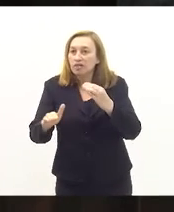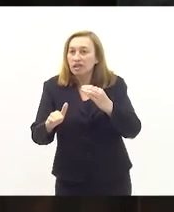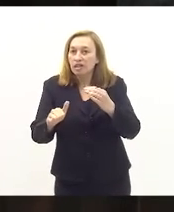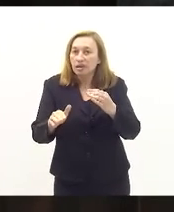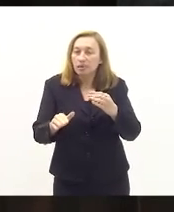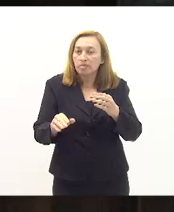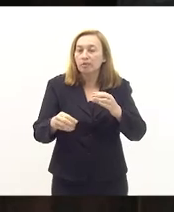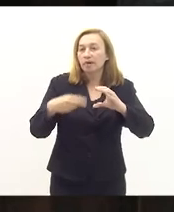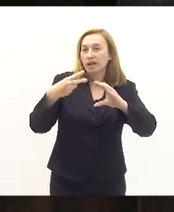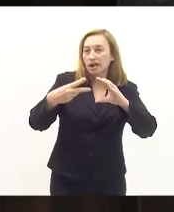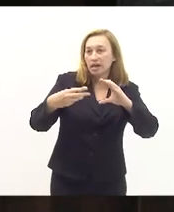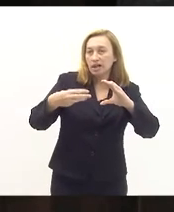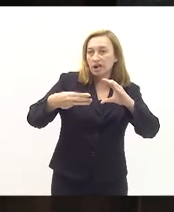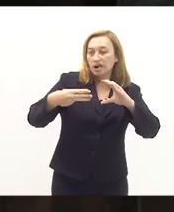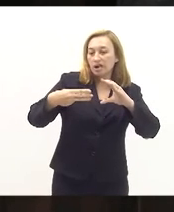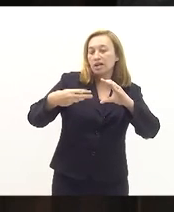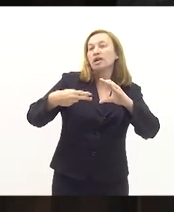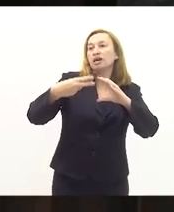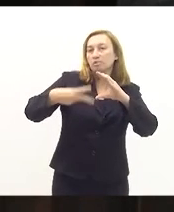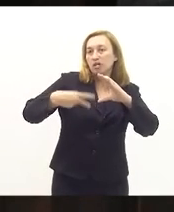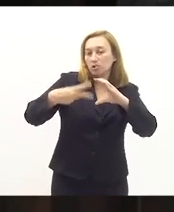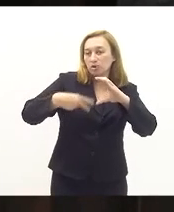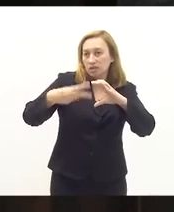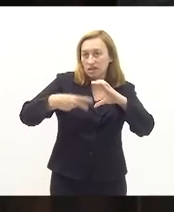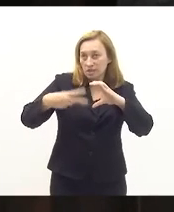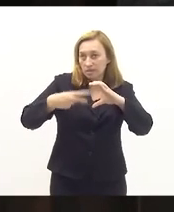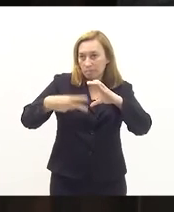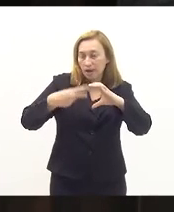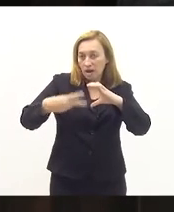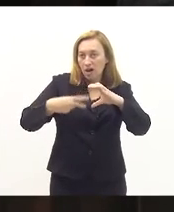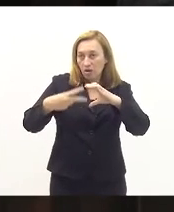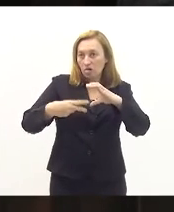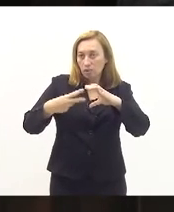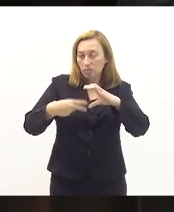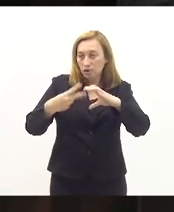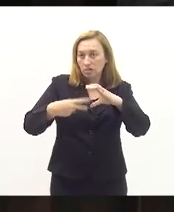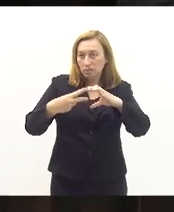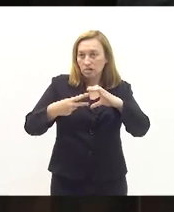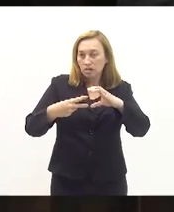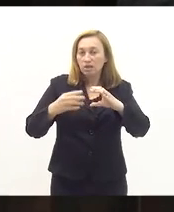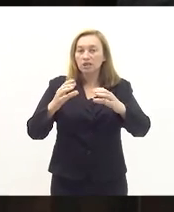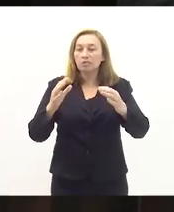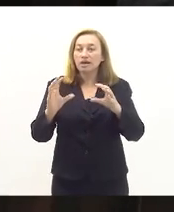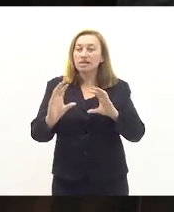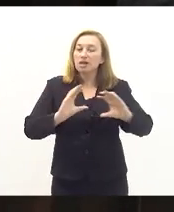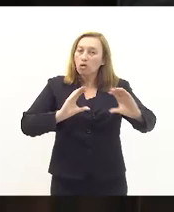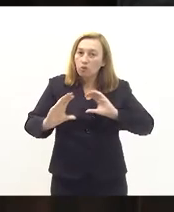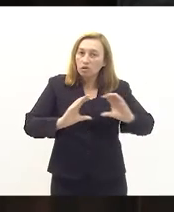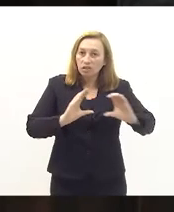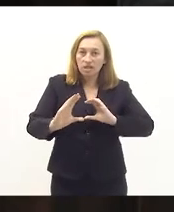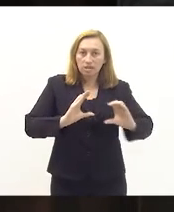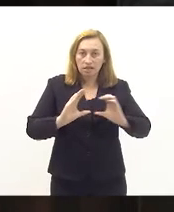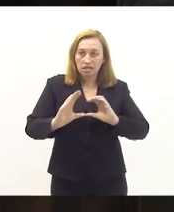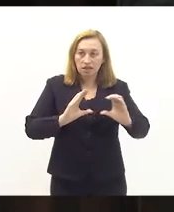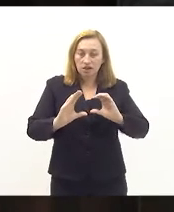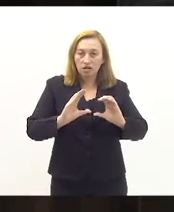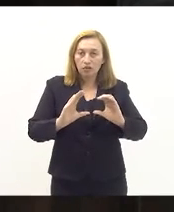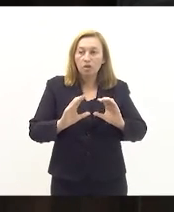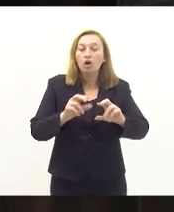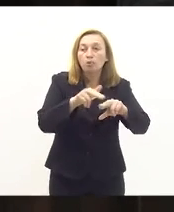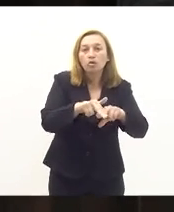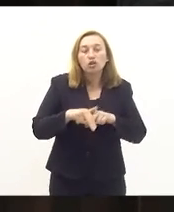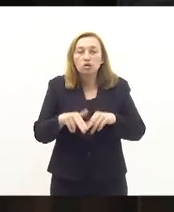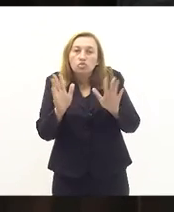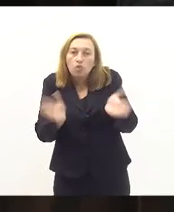para melhorar a matéria para poder ajudar a população de Duque de Caxias por isso hoje Duque de